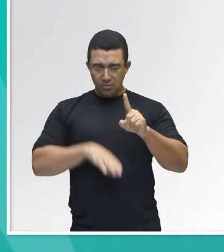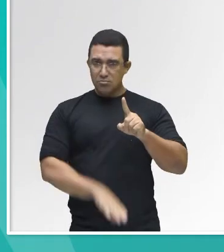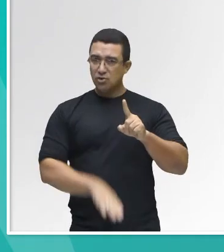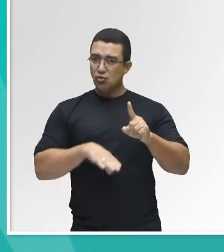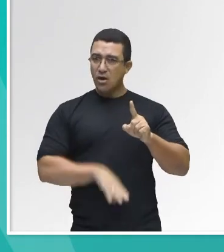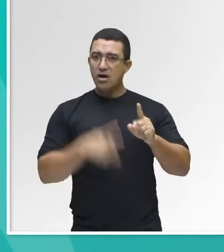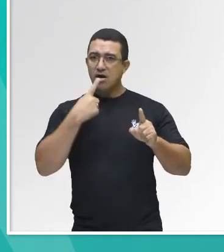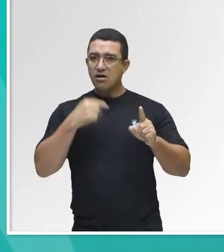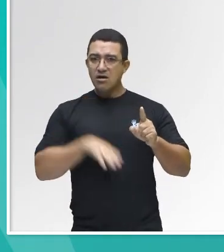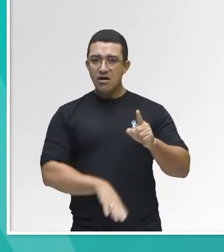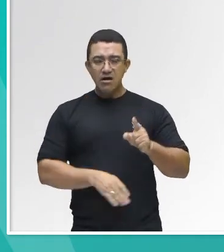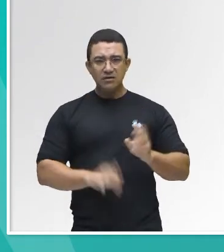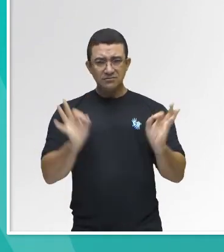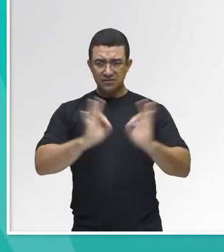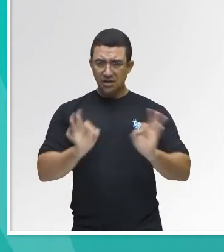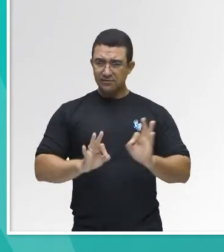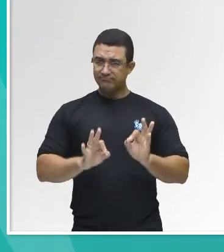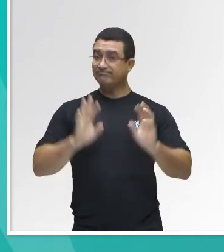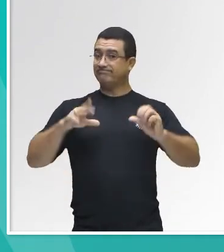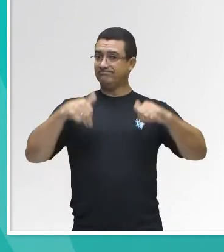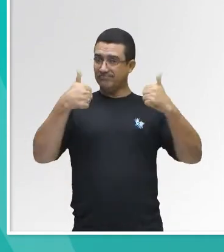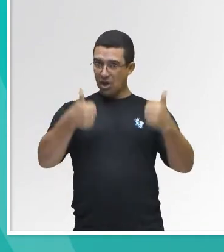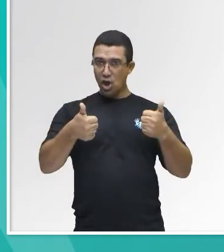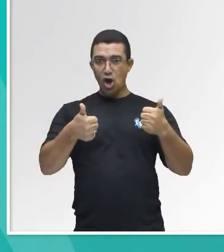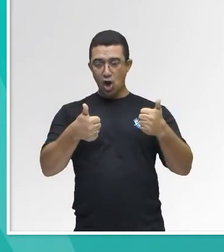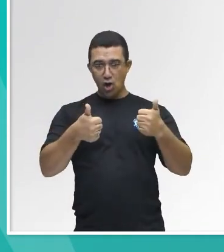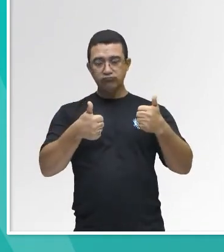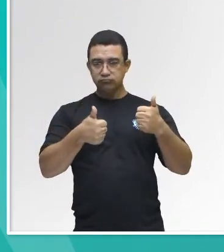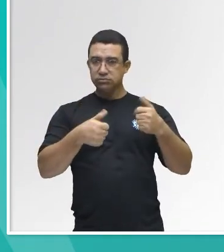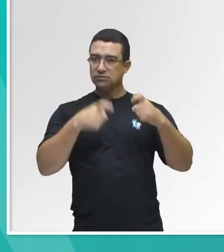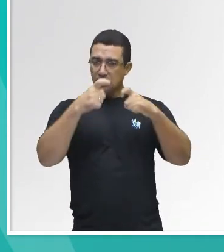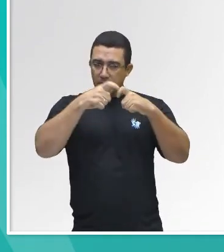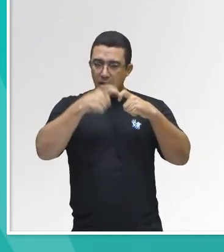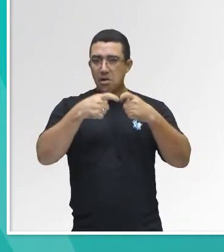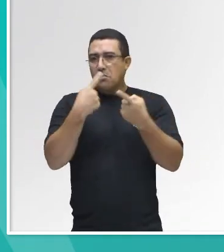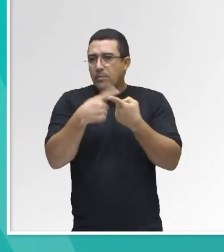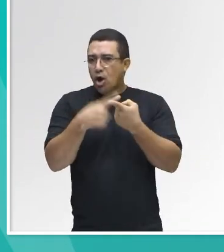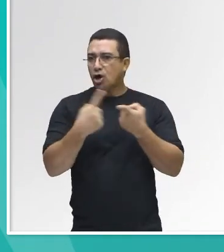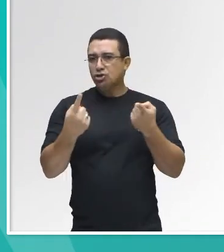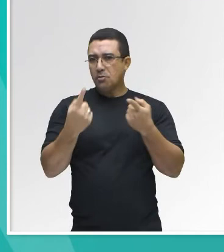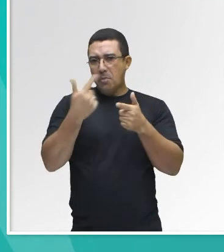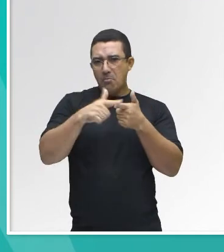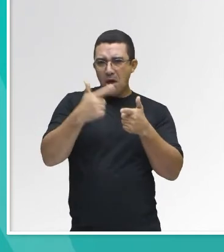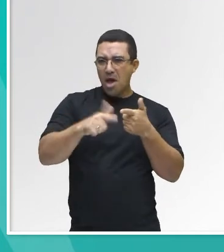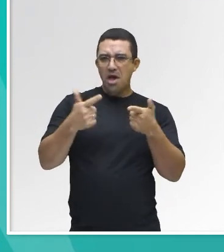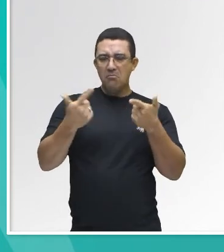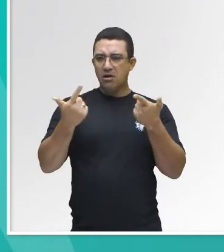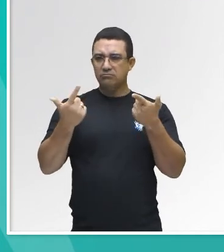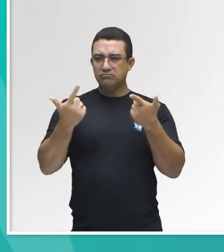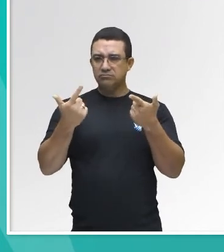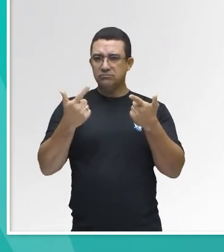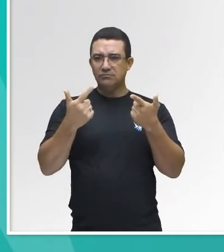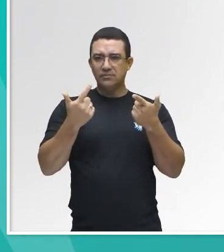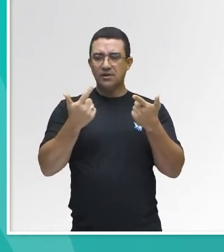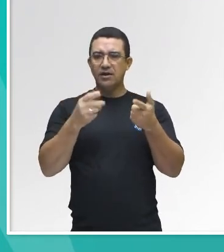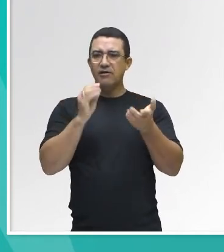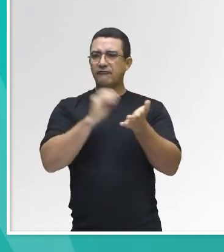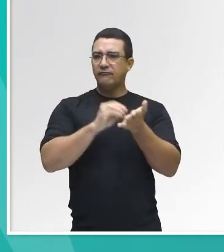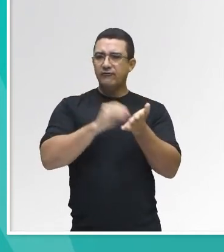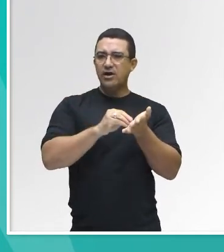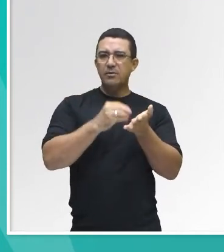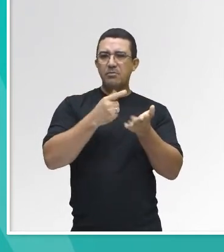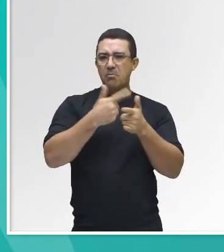ela ir ao médico. Porque pode ser N fatores, né? Pode ser uma anemia, pode ser estresse, enfim. Então, para você